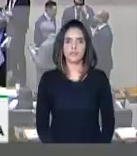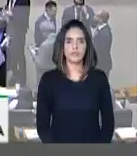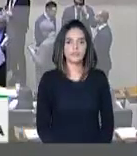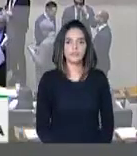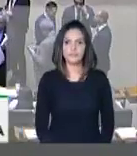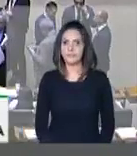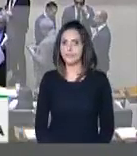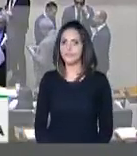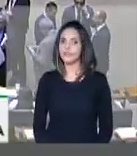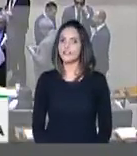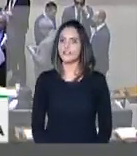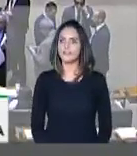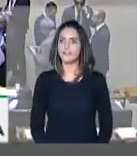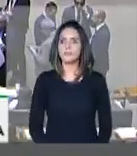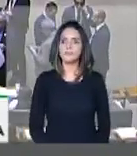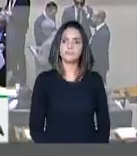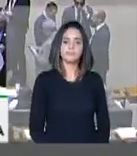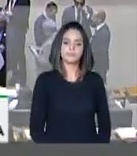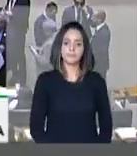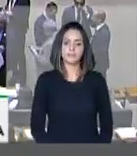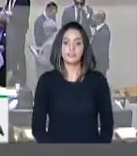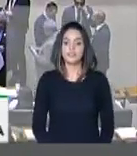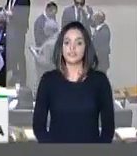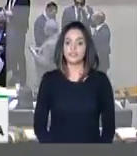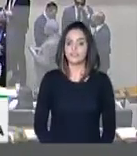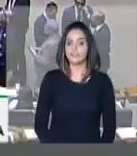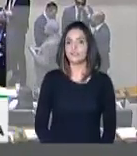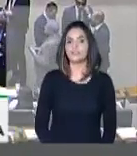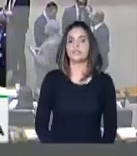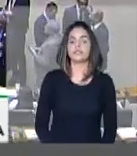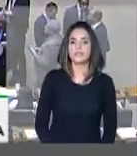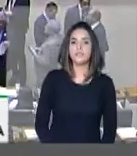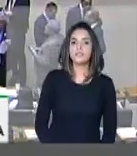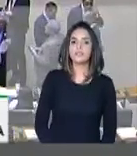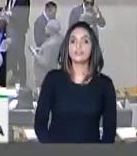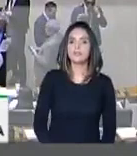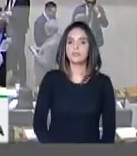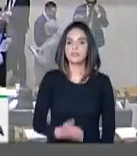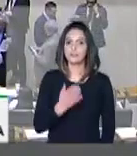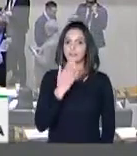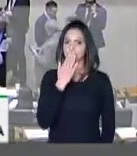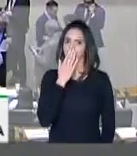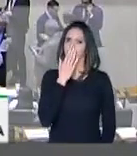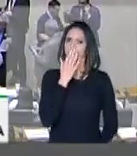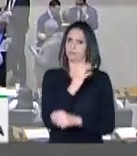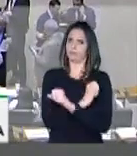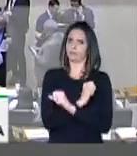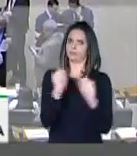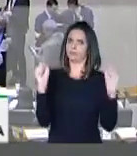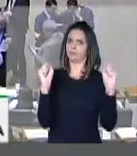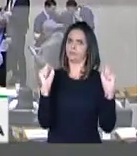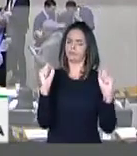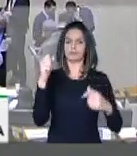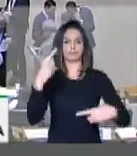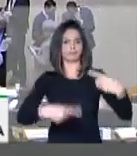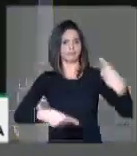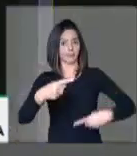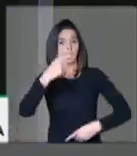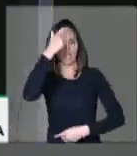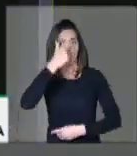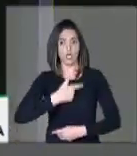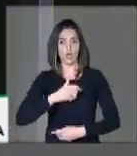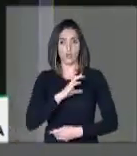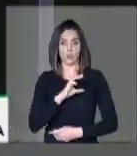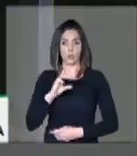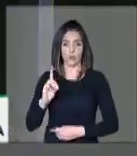senhor presidente é impossível ficar calado diante desse debate eu sou o coordenador